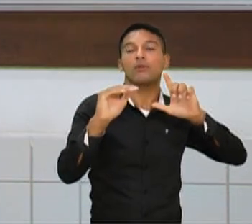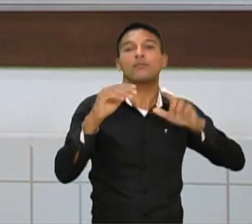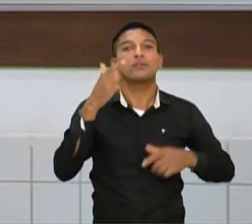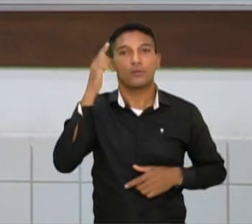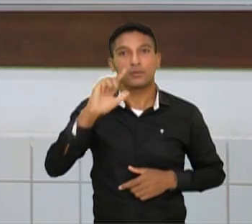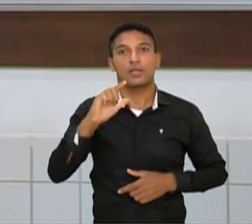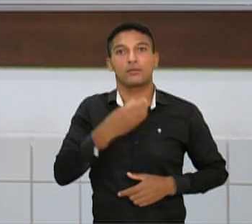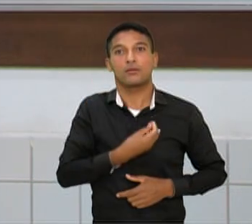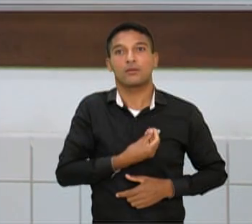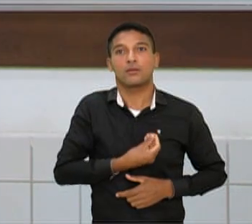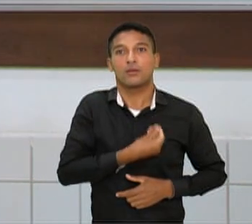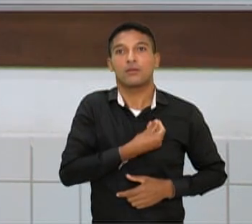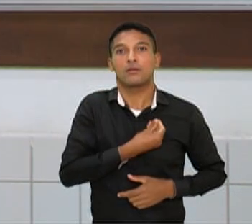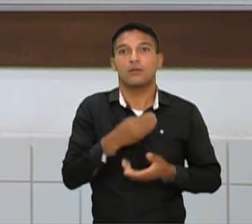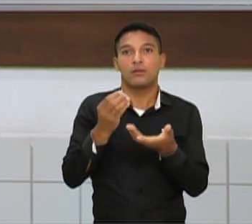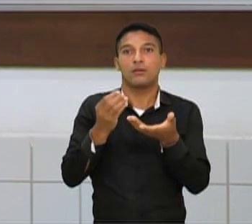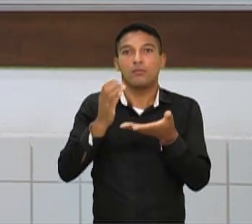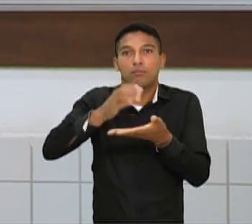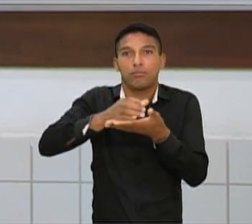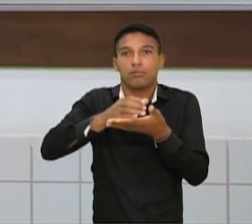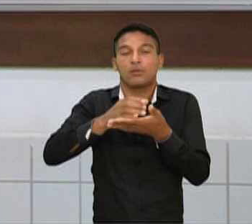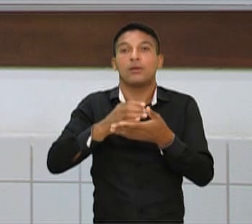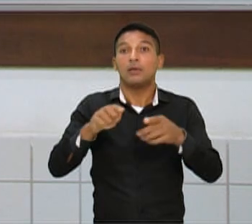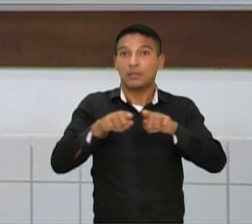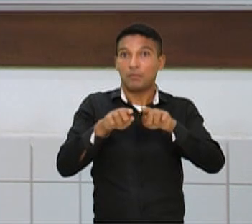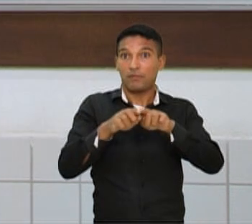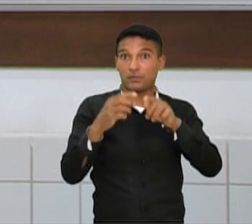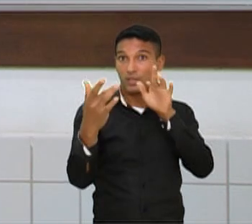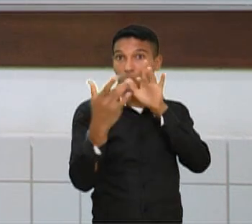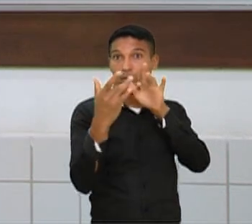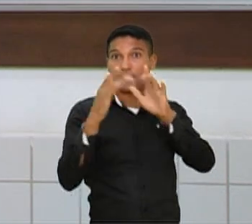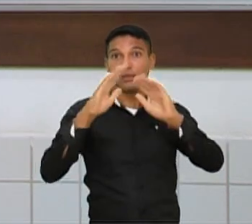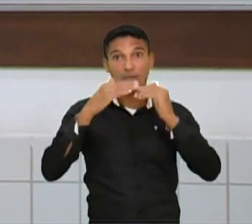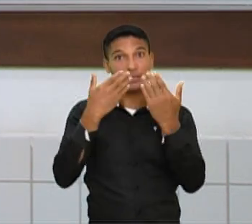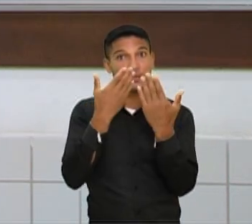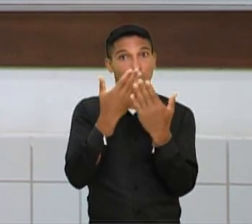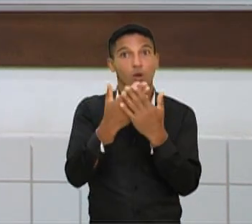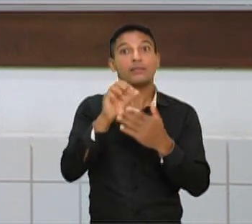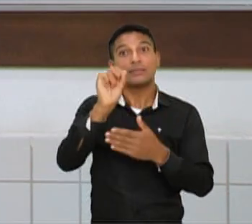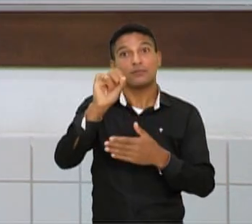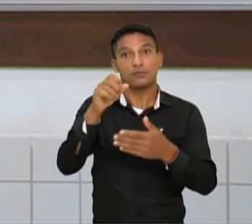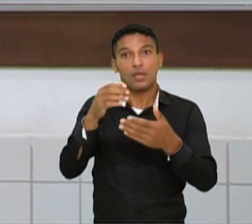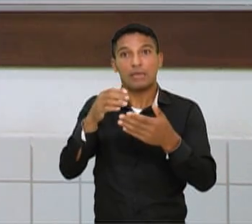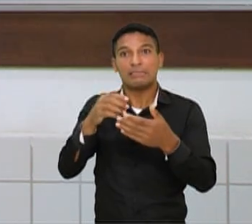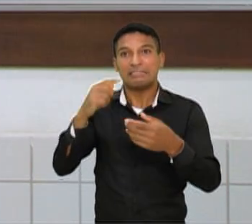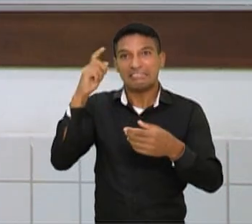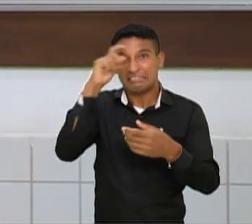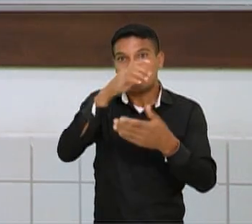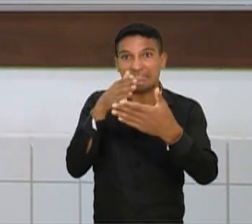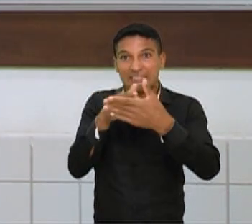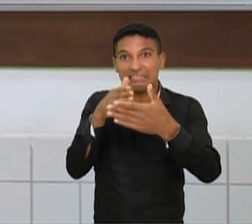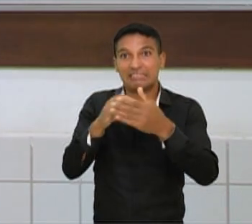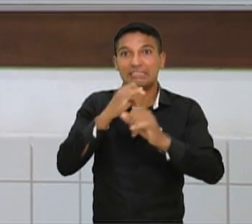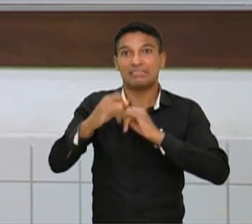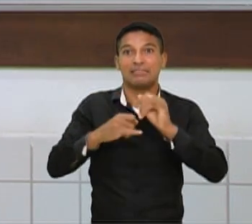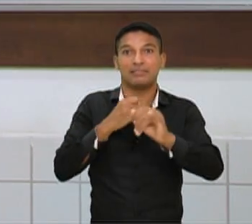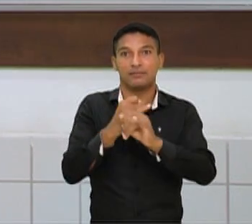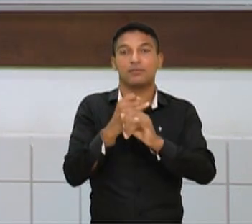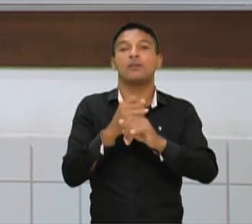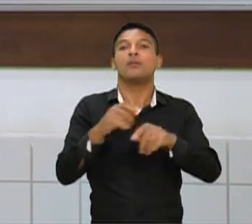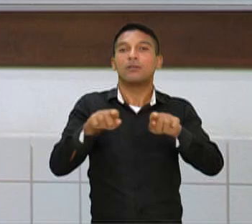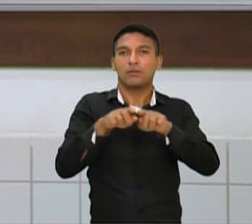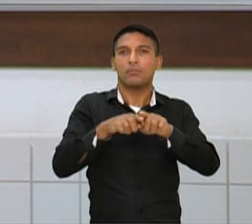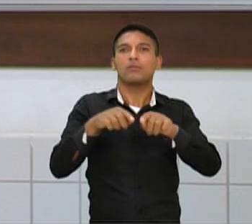sua presença. Qualquer contato com a escola é necessário caso você esteja tendo dificuldades para acesso. Converse com seu